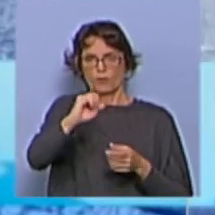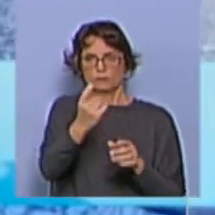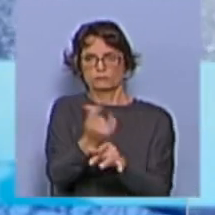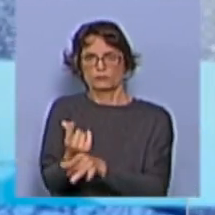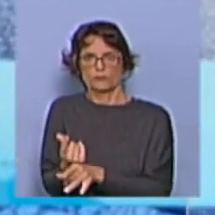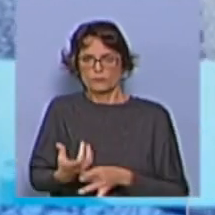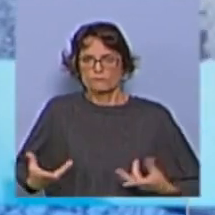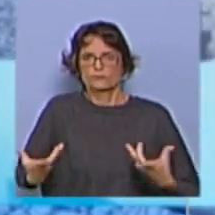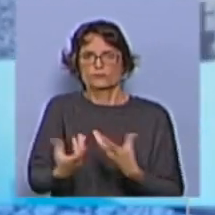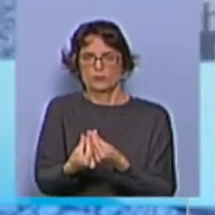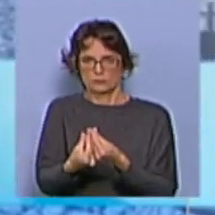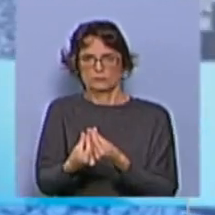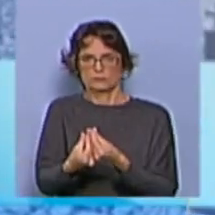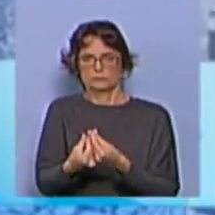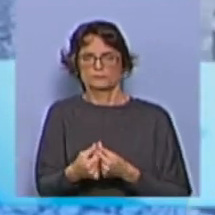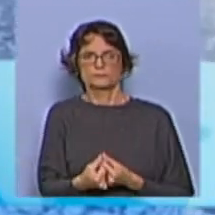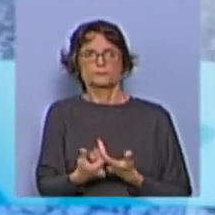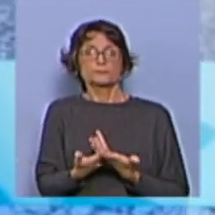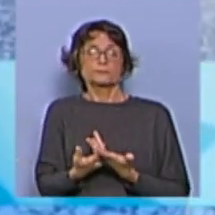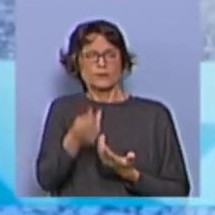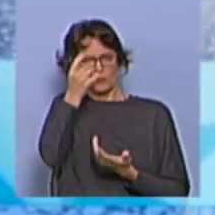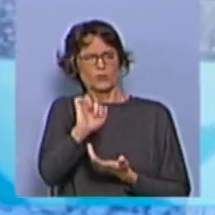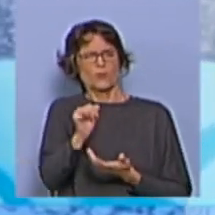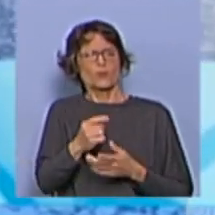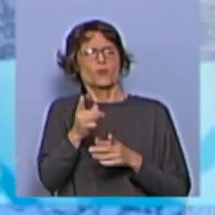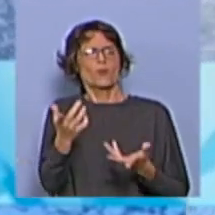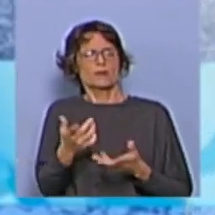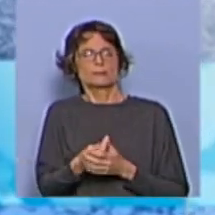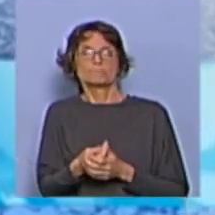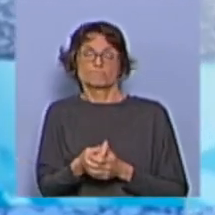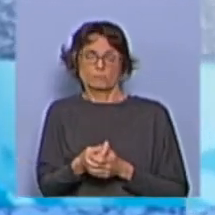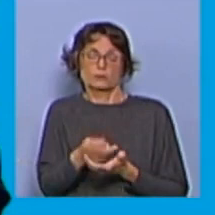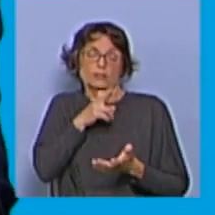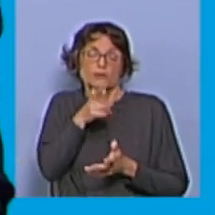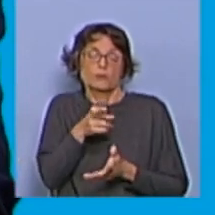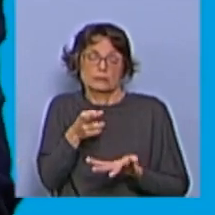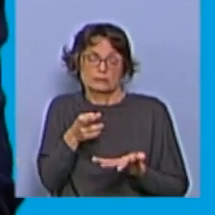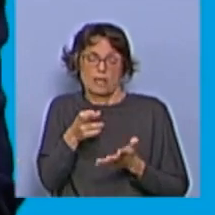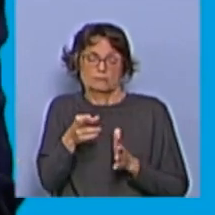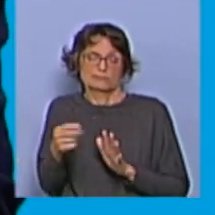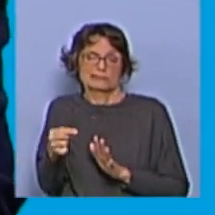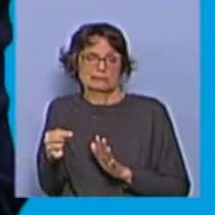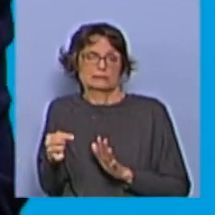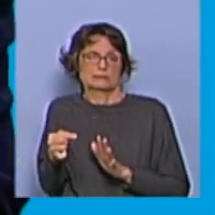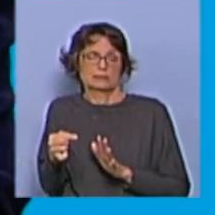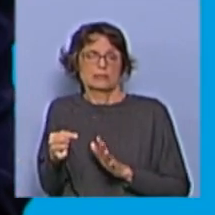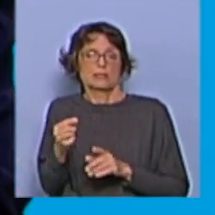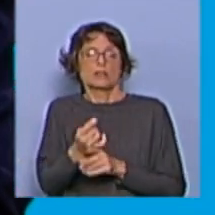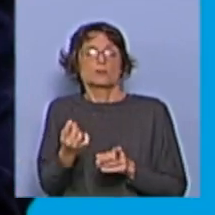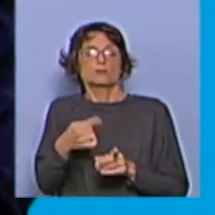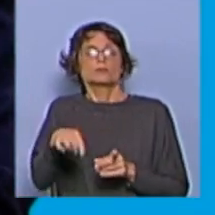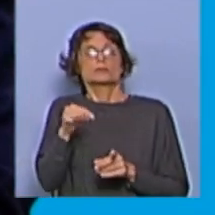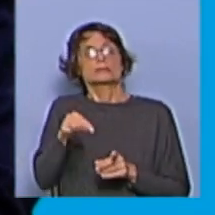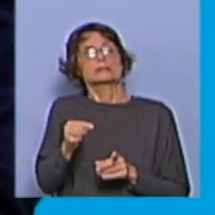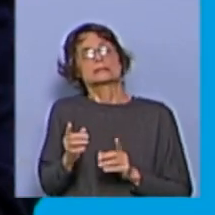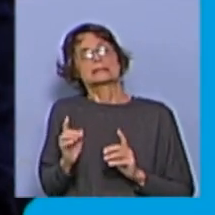A resposta para já é negativa. Nós precisamos de outra globalização. É talvez a primeira conclusão que vem daí. Porque,